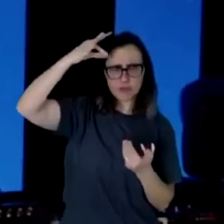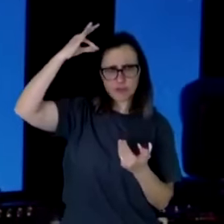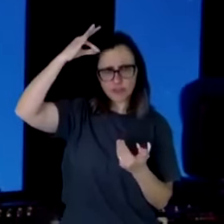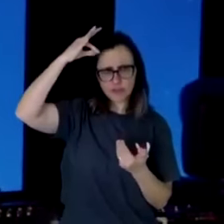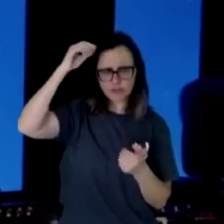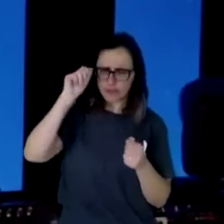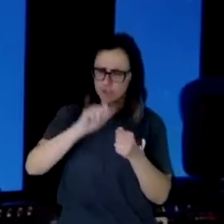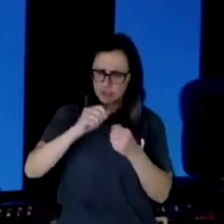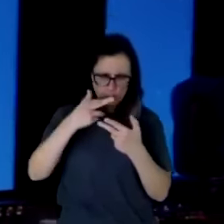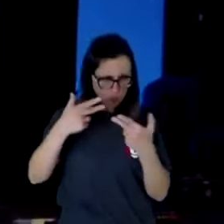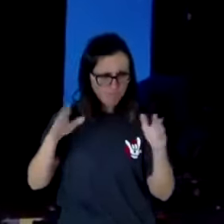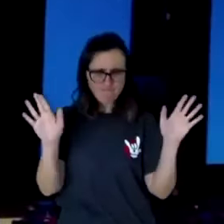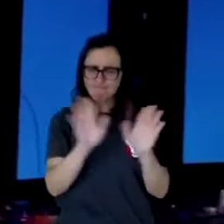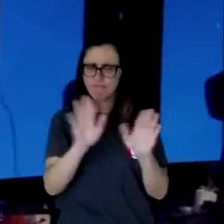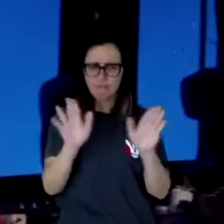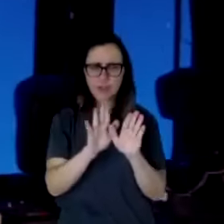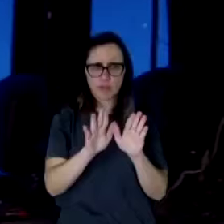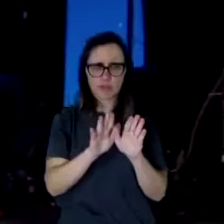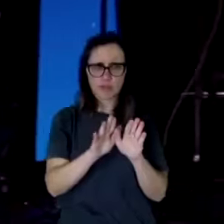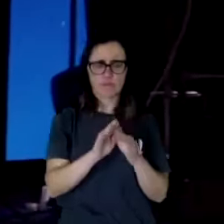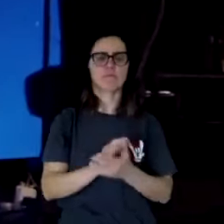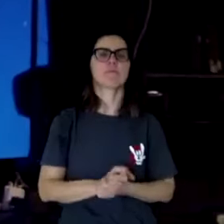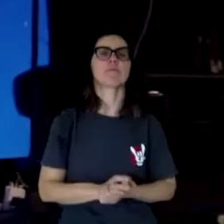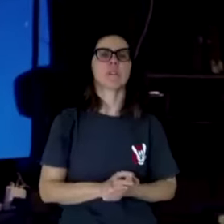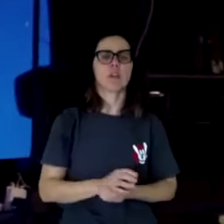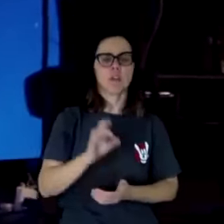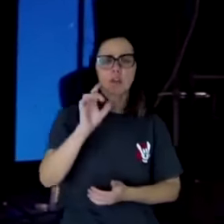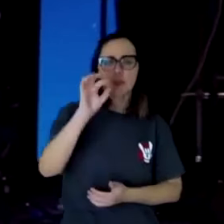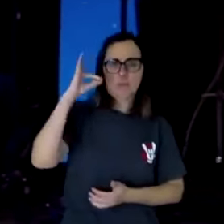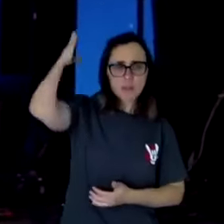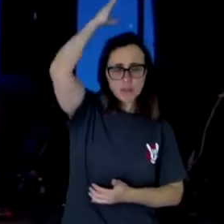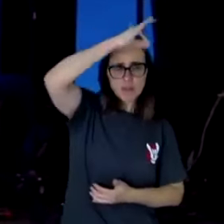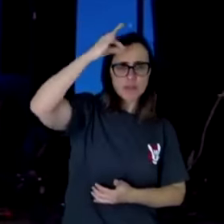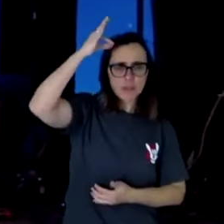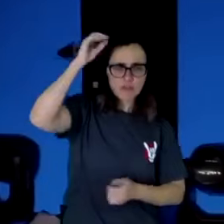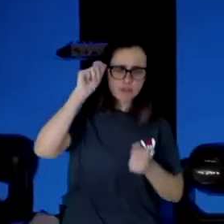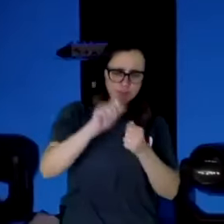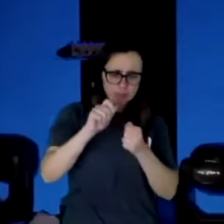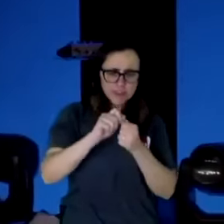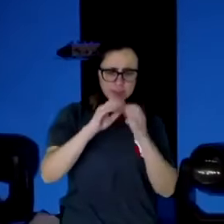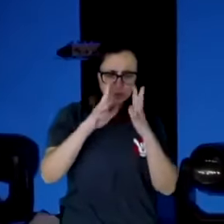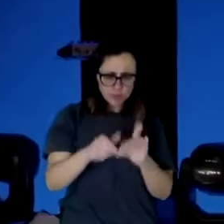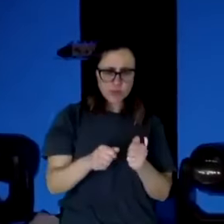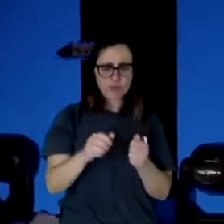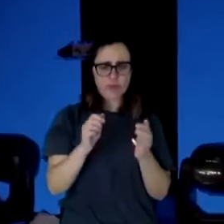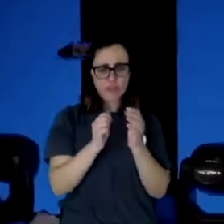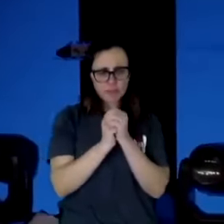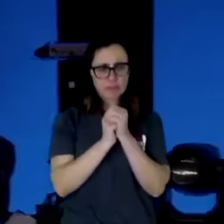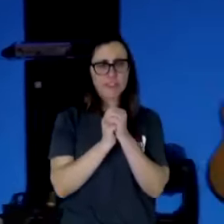nada Amém essa igreja aqui olha que igreja